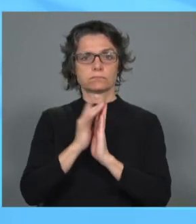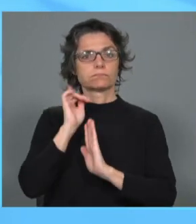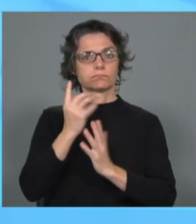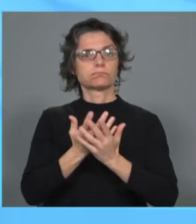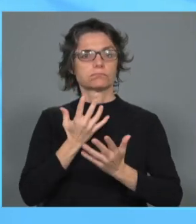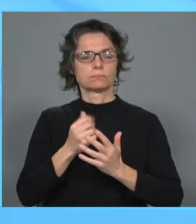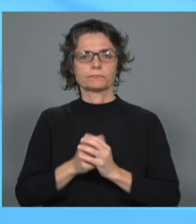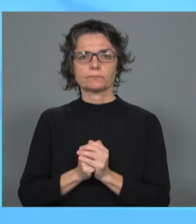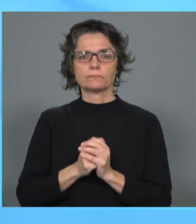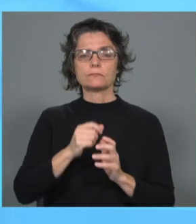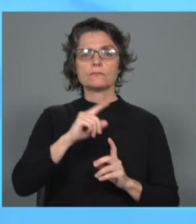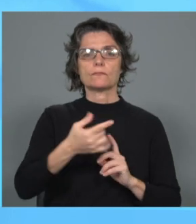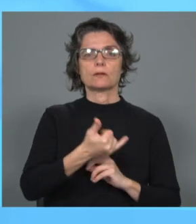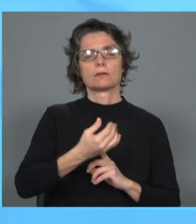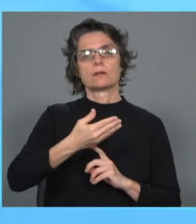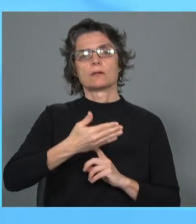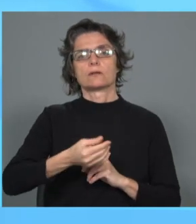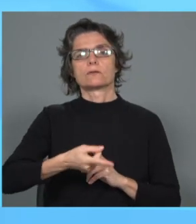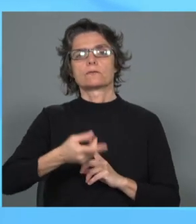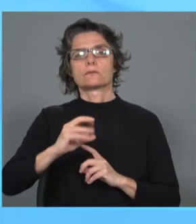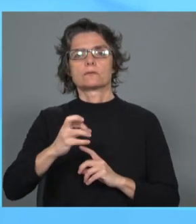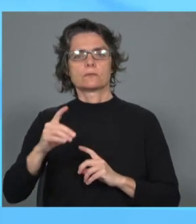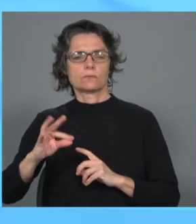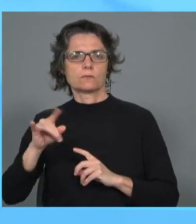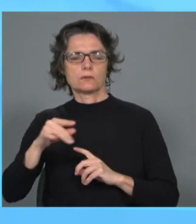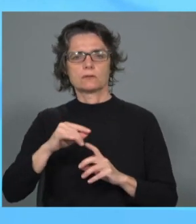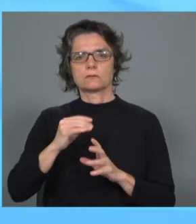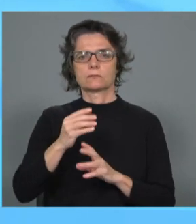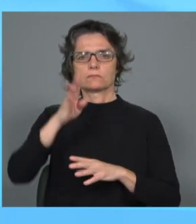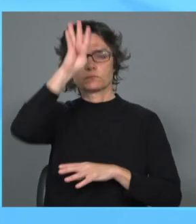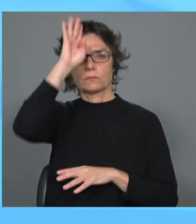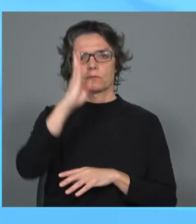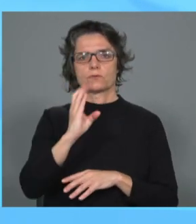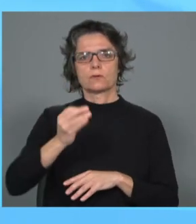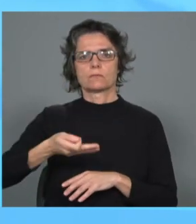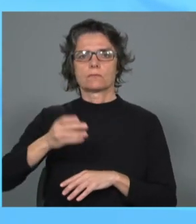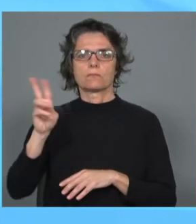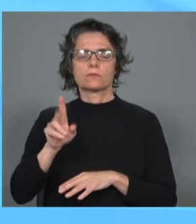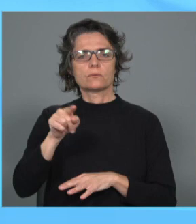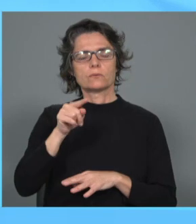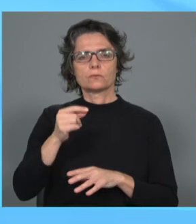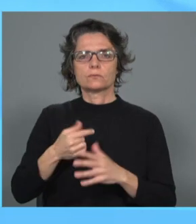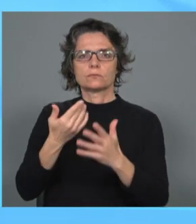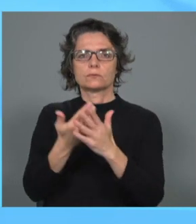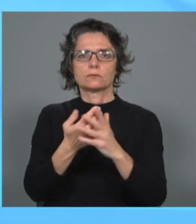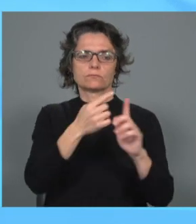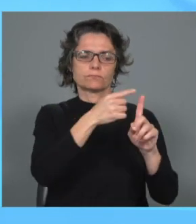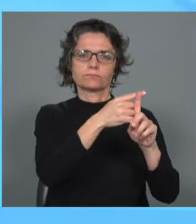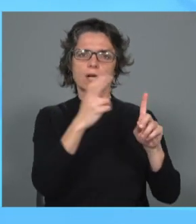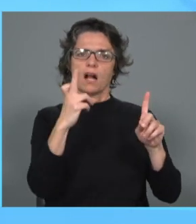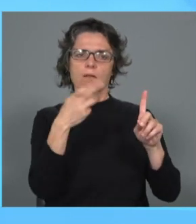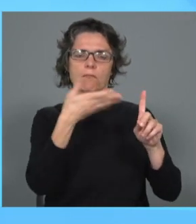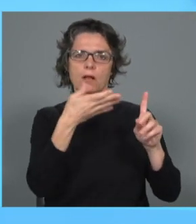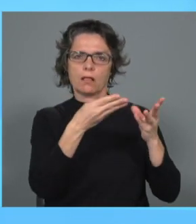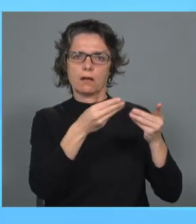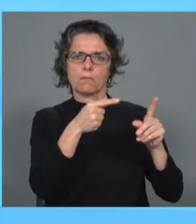o Papa João Paulo II quis oferecer um exemplar feito em madeira, com cerca de 4 metros, aos jovens de todo o mundo, para uma peregrinação